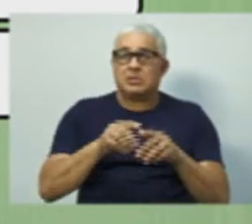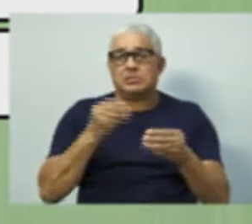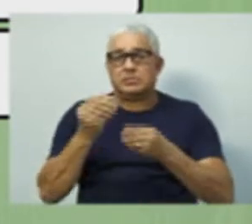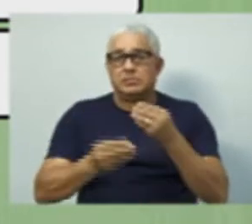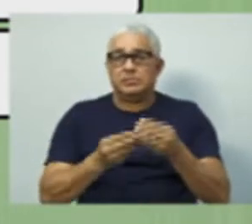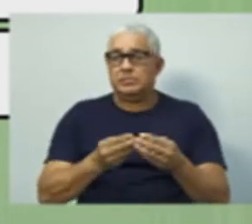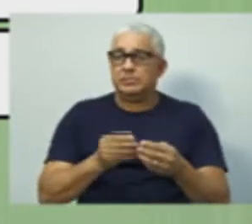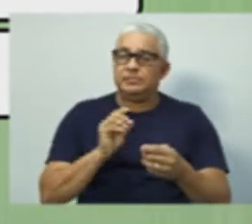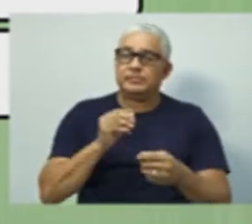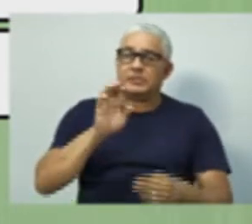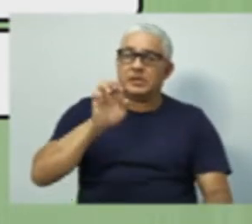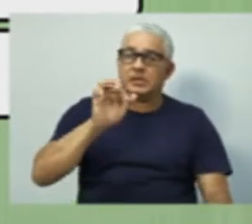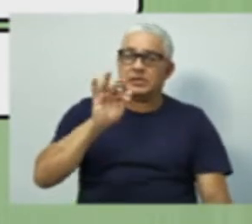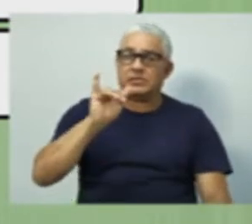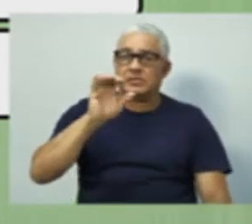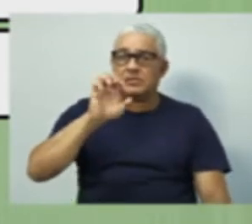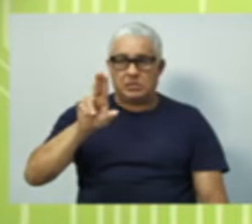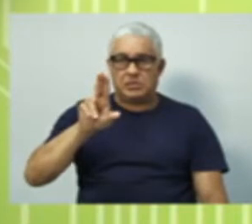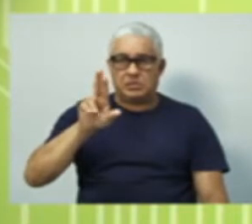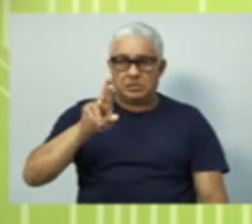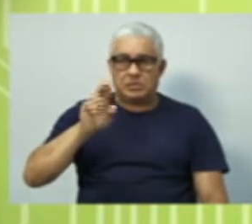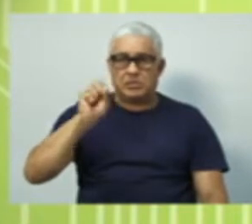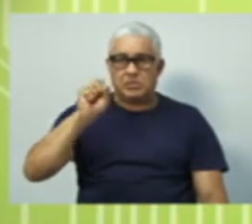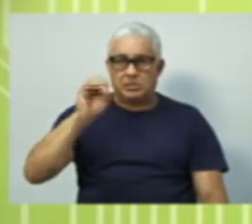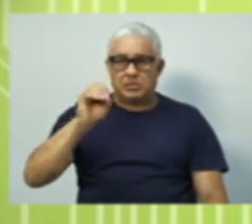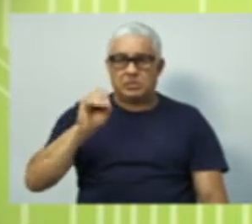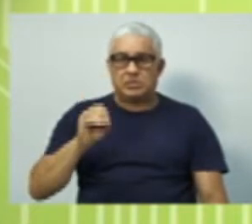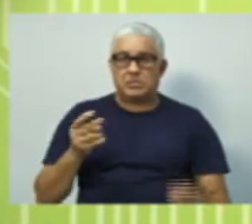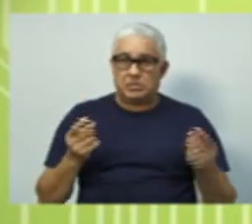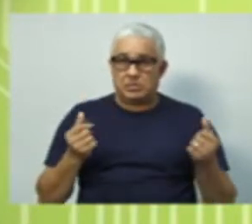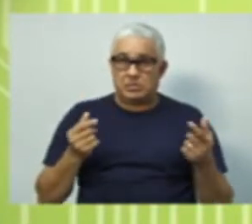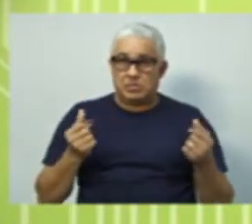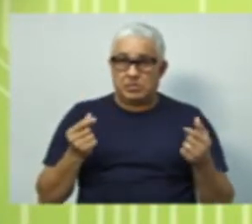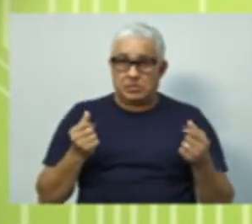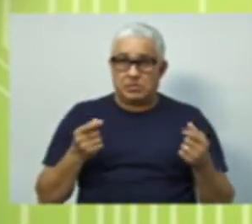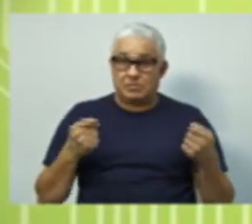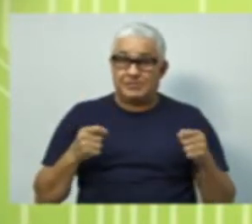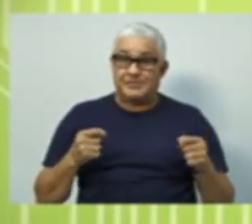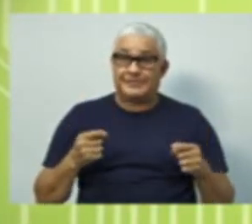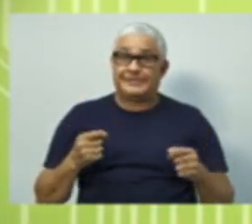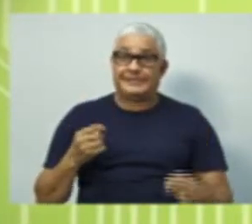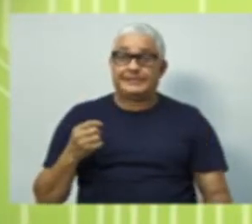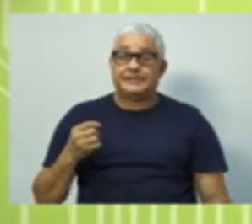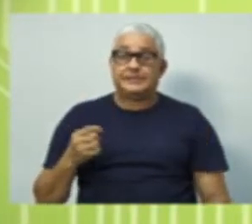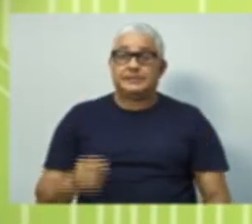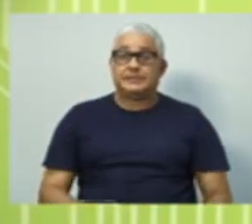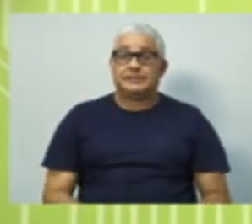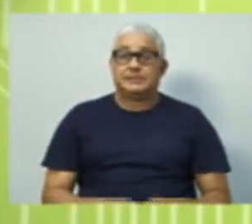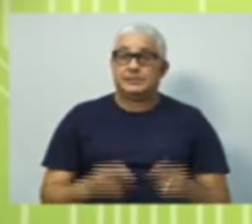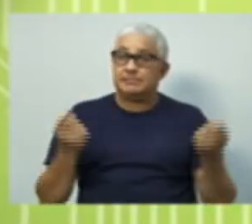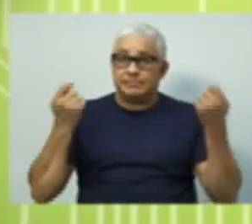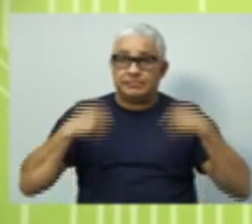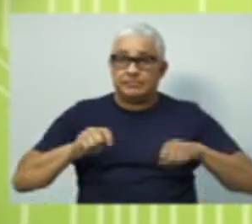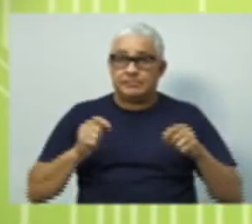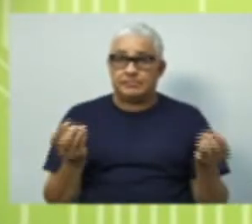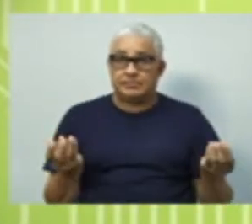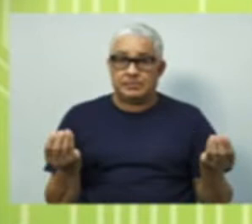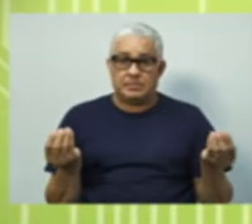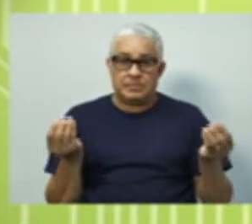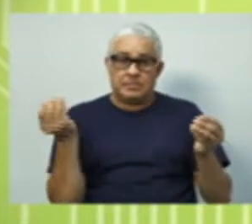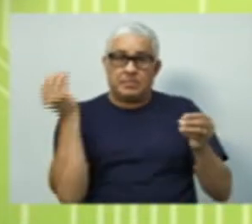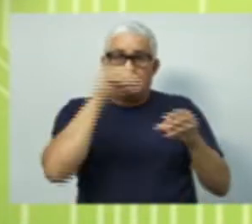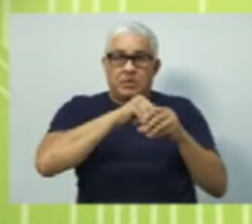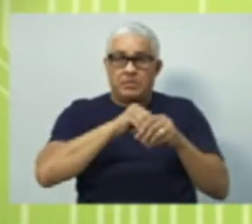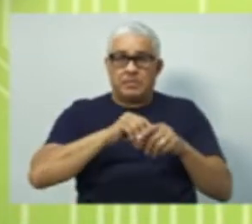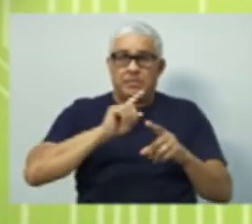sobre isso, eficiência, né? A gente vindo aqui. O que é eu ser eficiente? Eu procurar usar os recursos que eu tenho